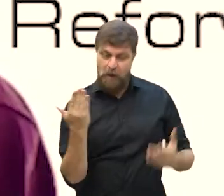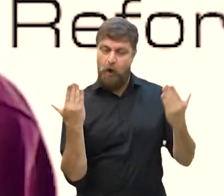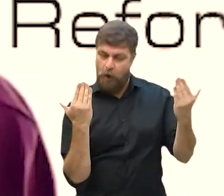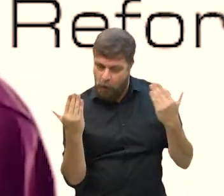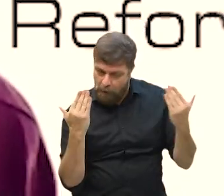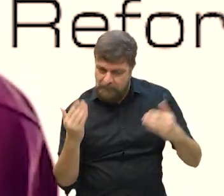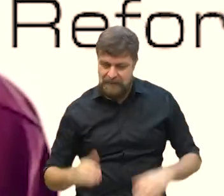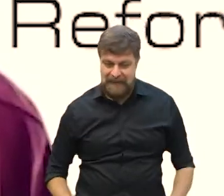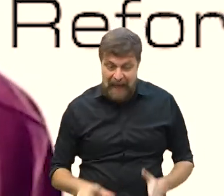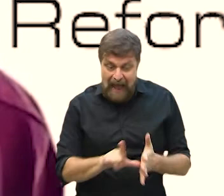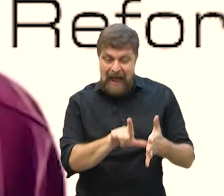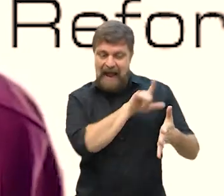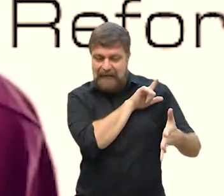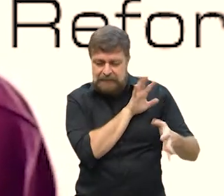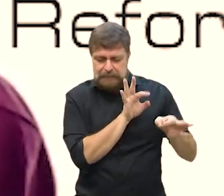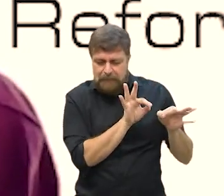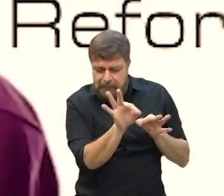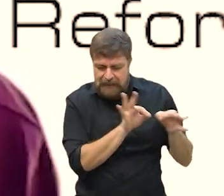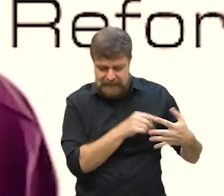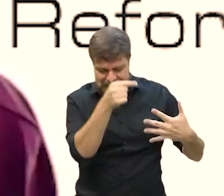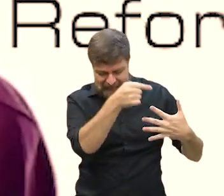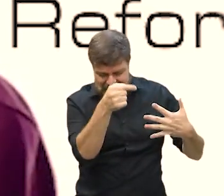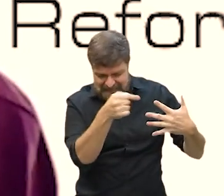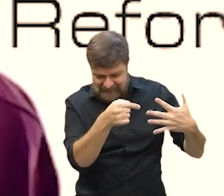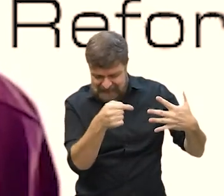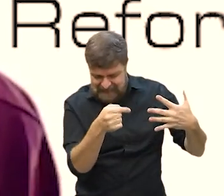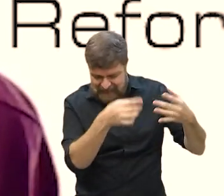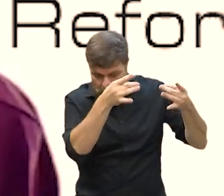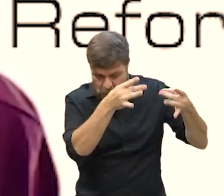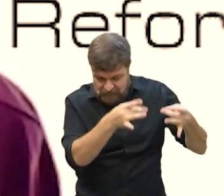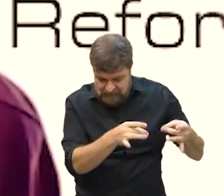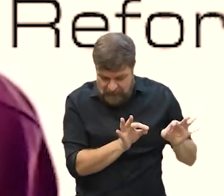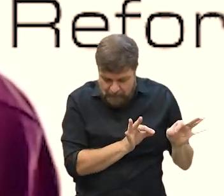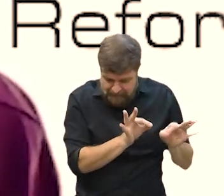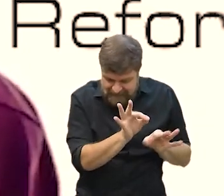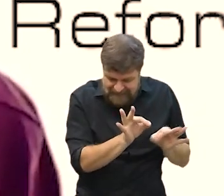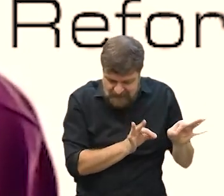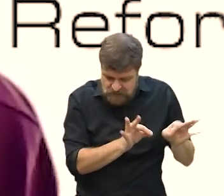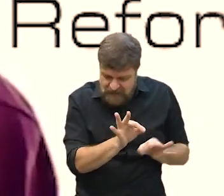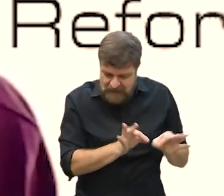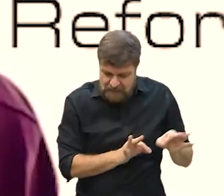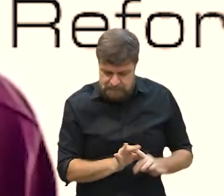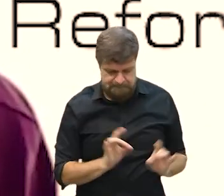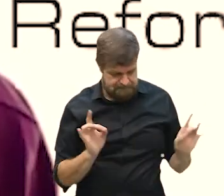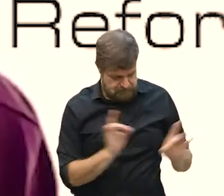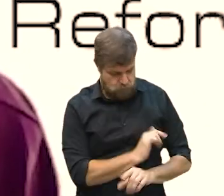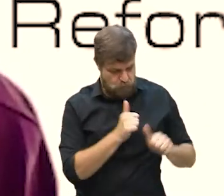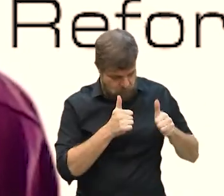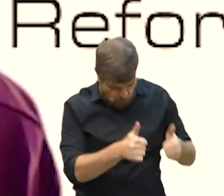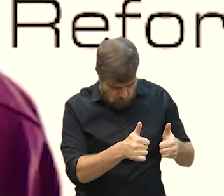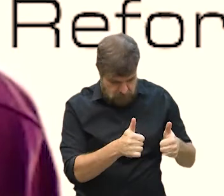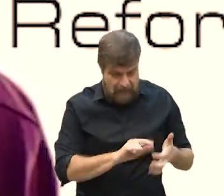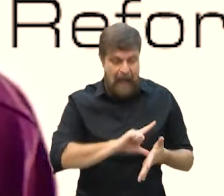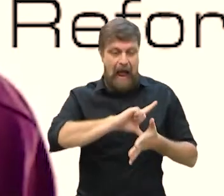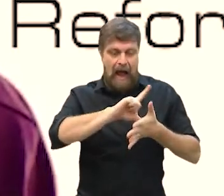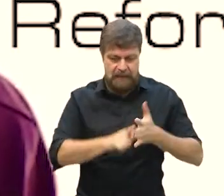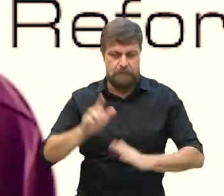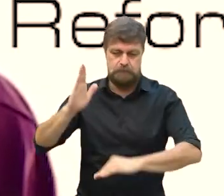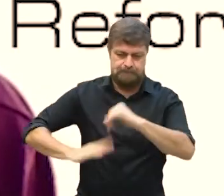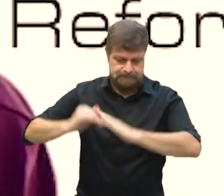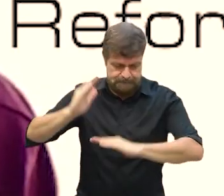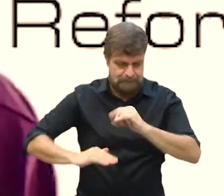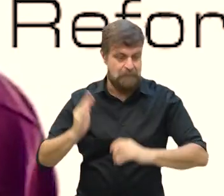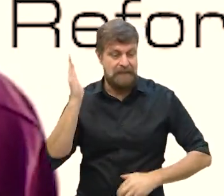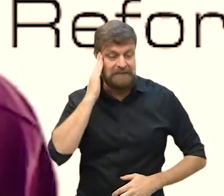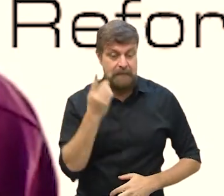Certo. importante de construção é o antes, trabalhar bem no planejamento, nas definições,